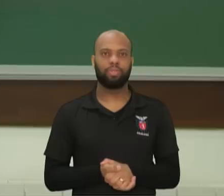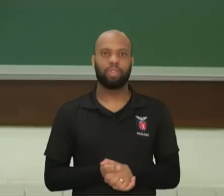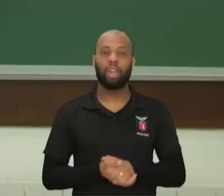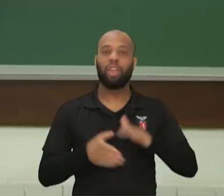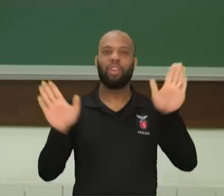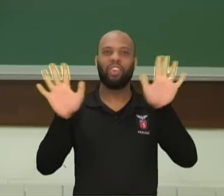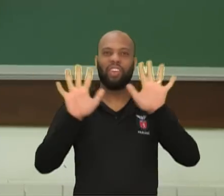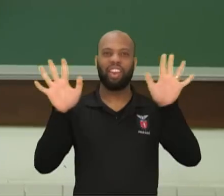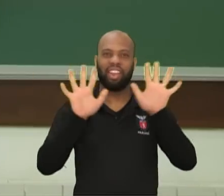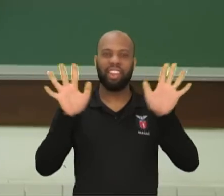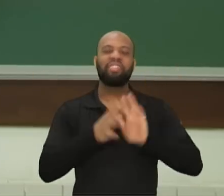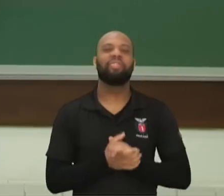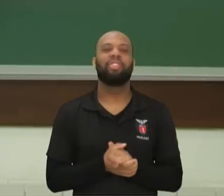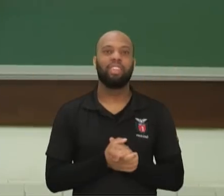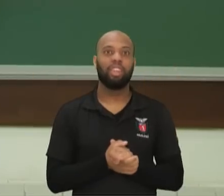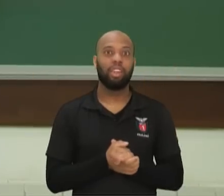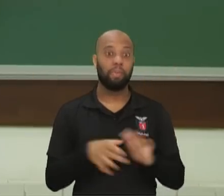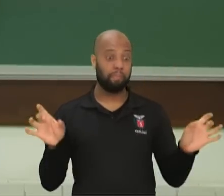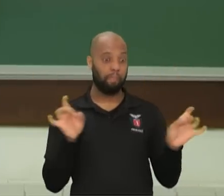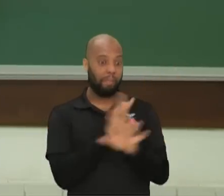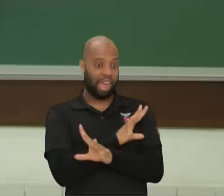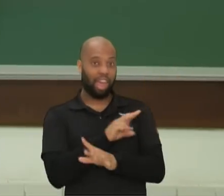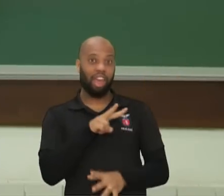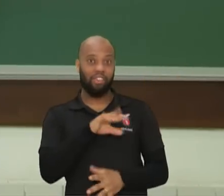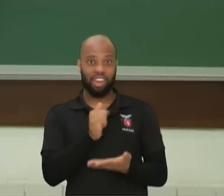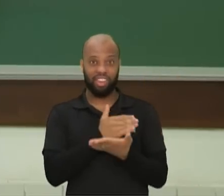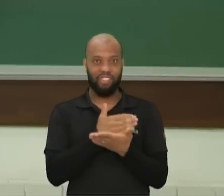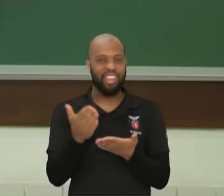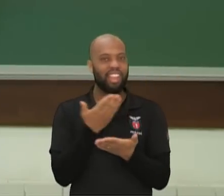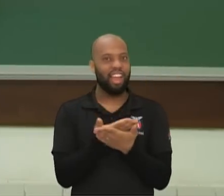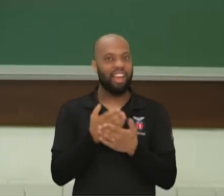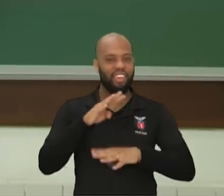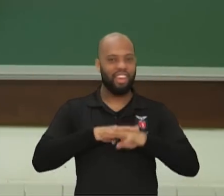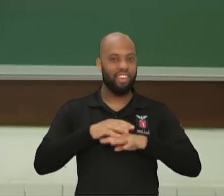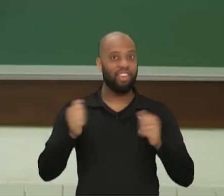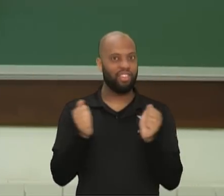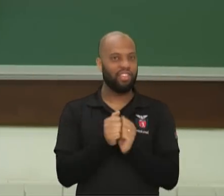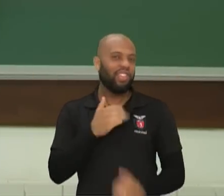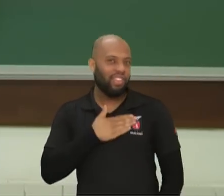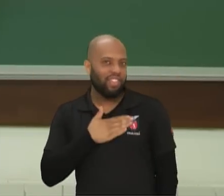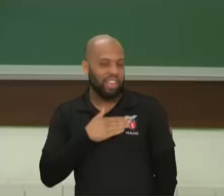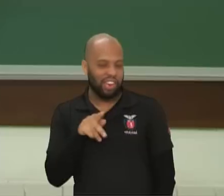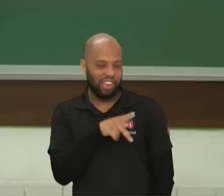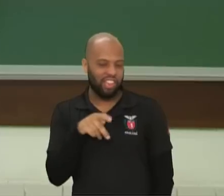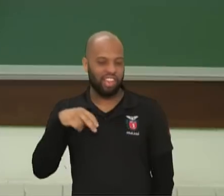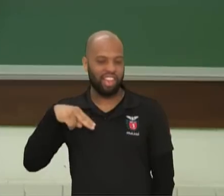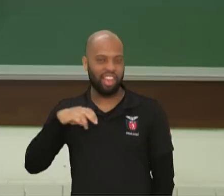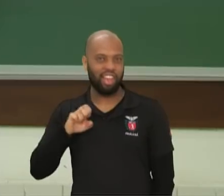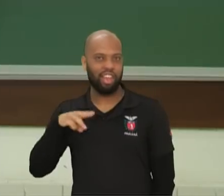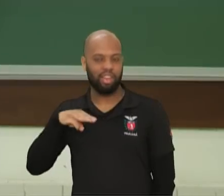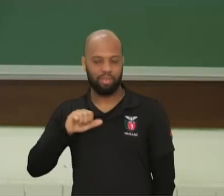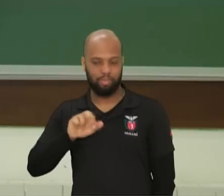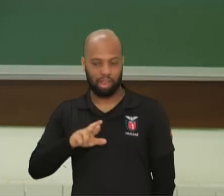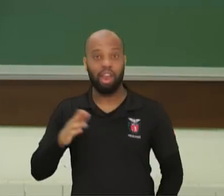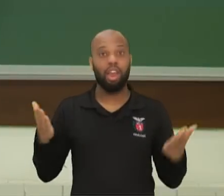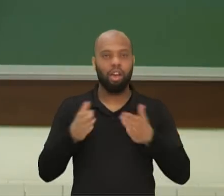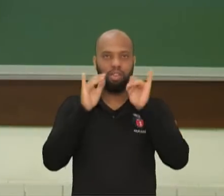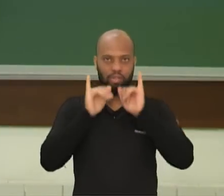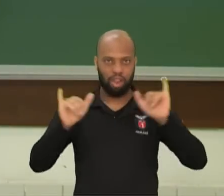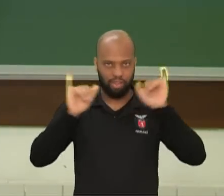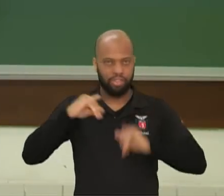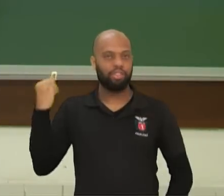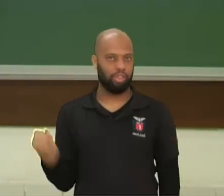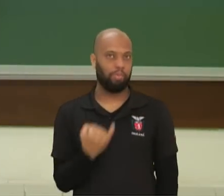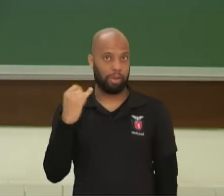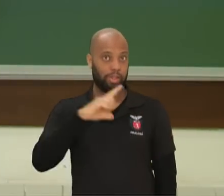Oi, pessoal! Prontos para mais uma aulinha de matemática aqui com a professora Neomar? Então, pessoal, um recadinho importante